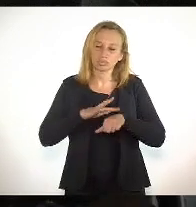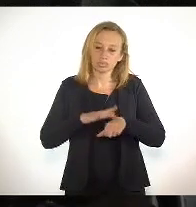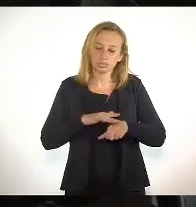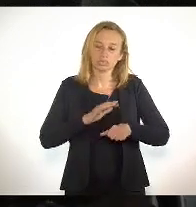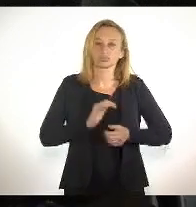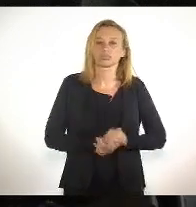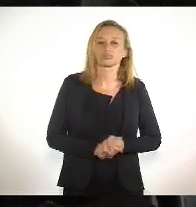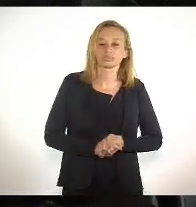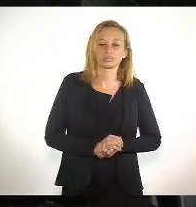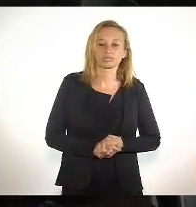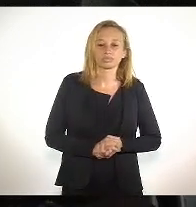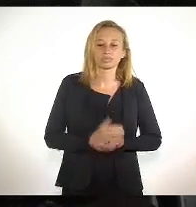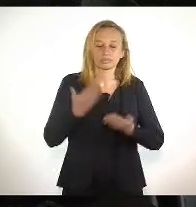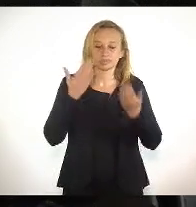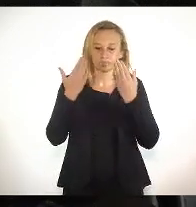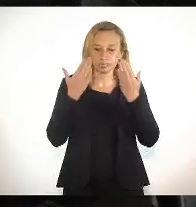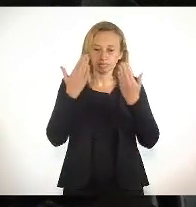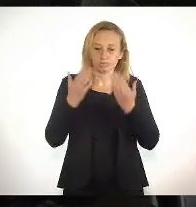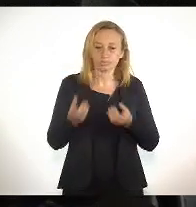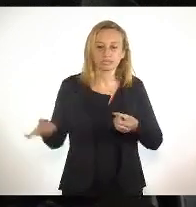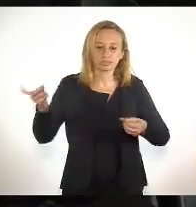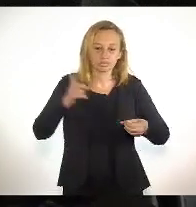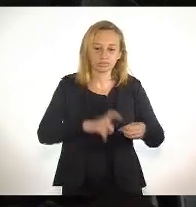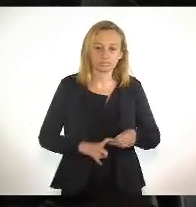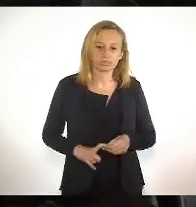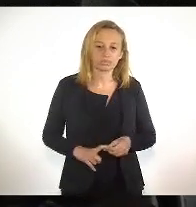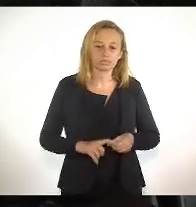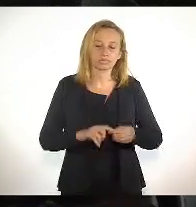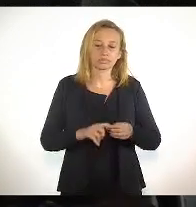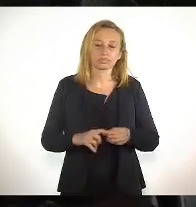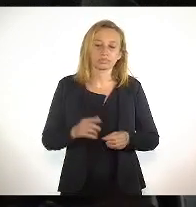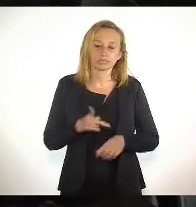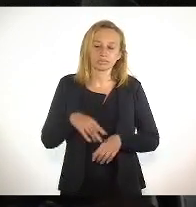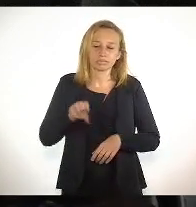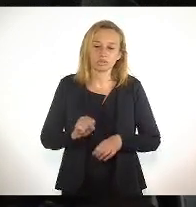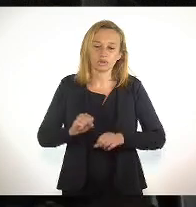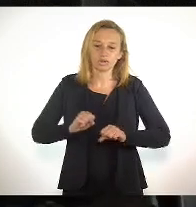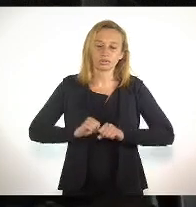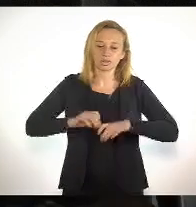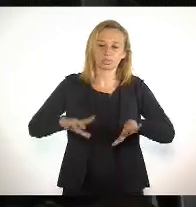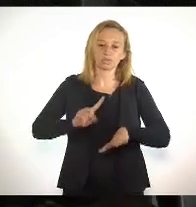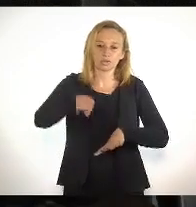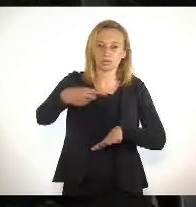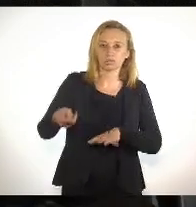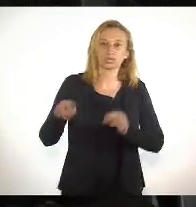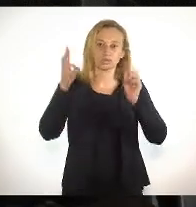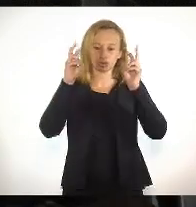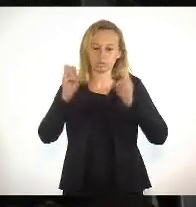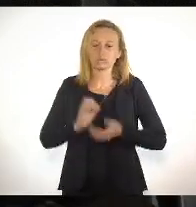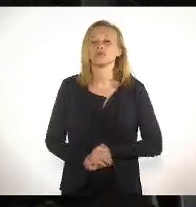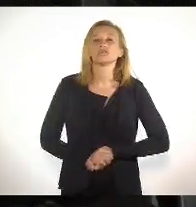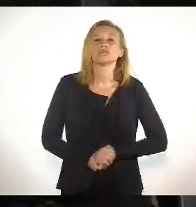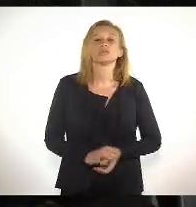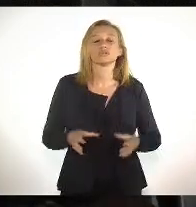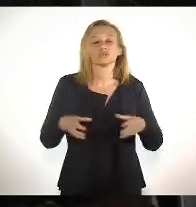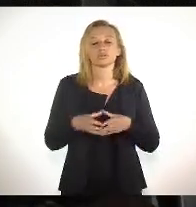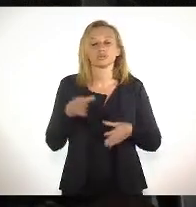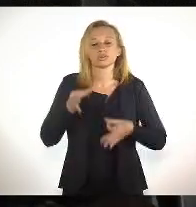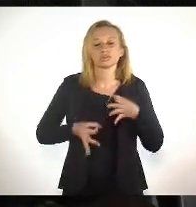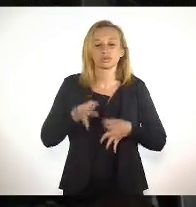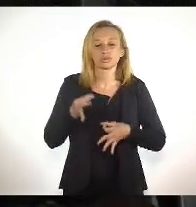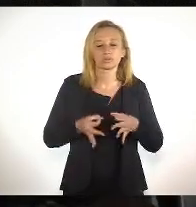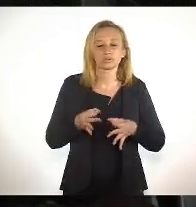psíquicas, na retomada das atividades pós-pandemia, na forma que mencione e dá outras providências. Parecer da Comissão de Constituição e Justiça